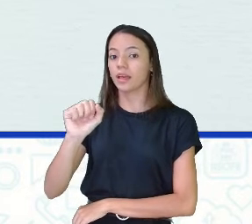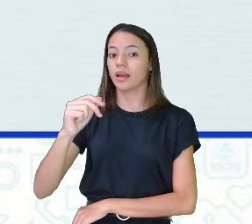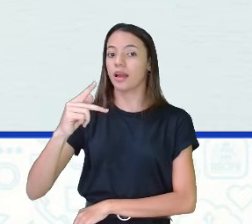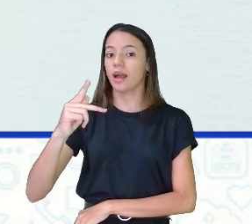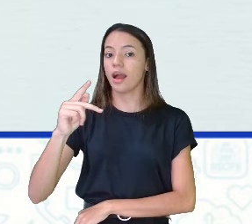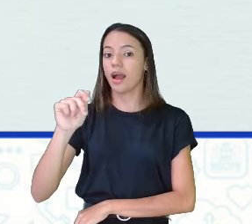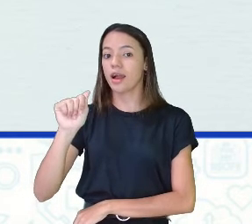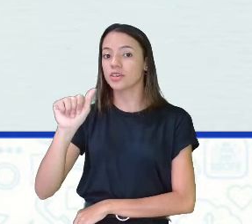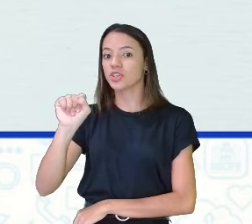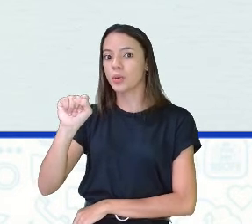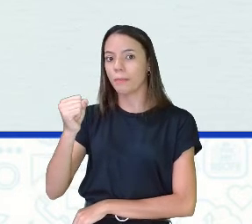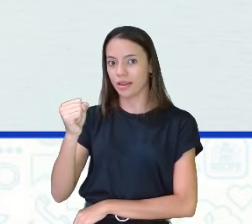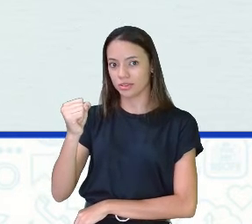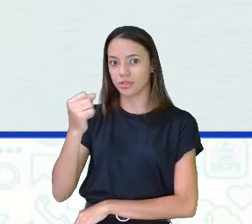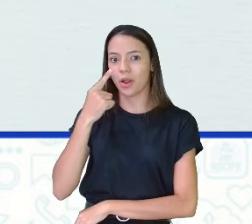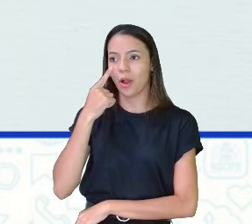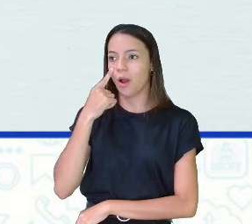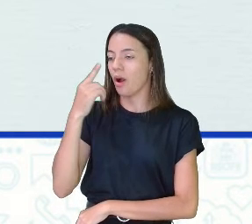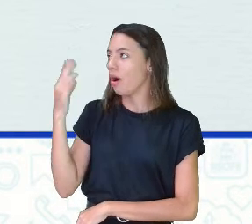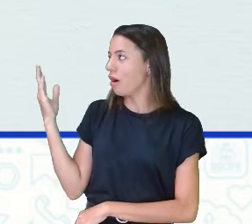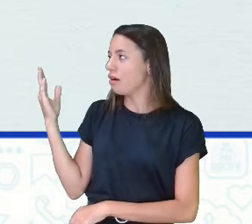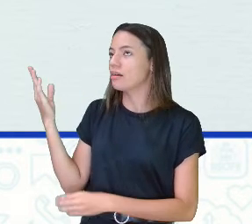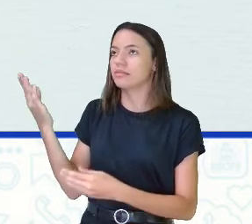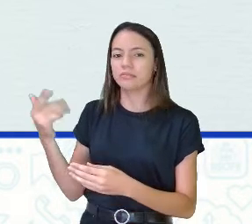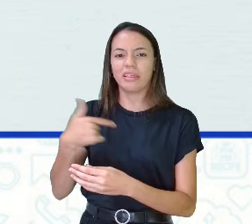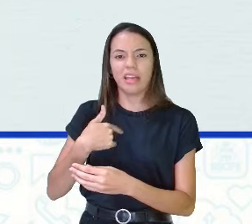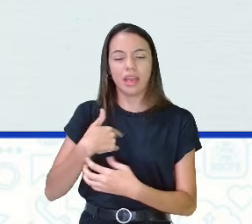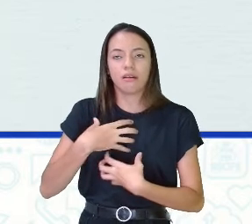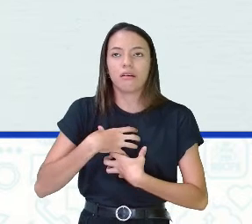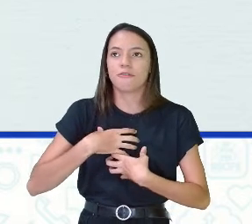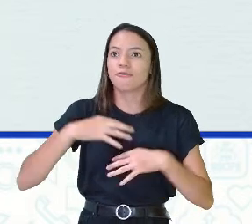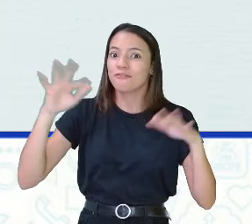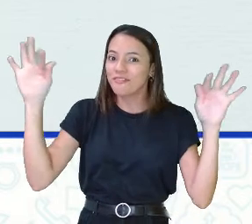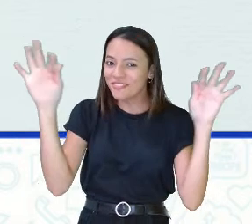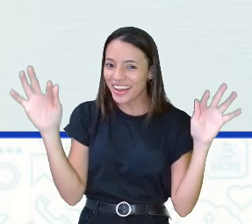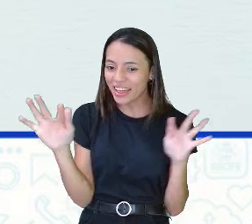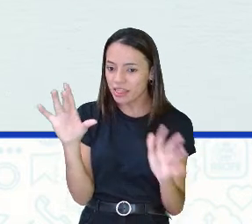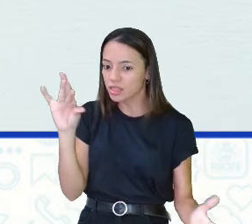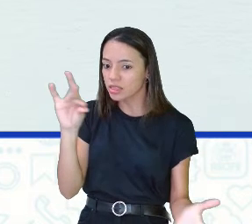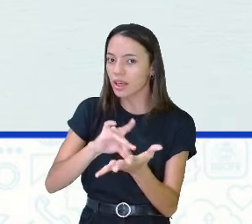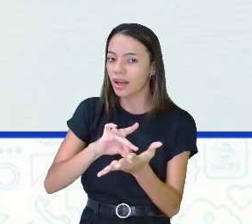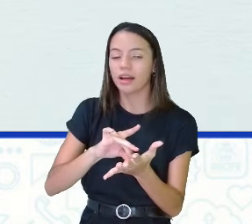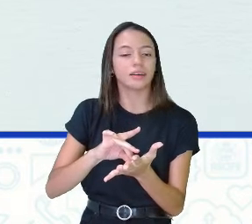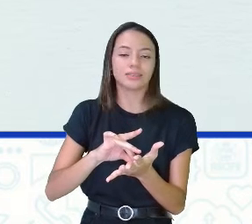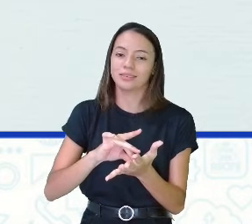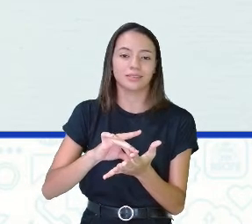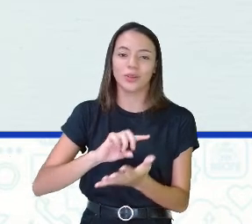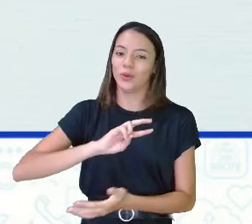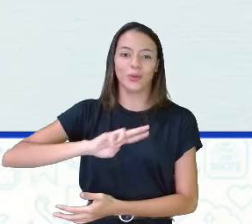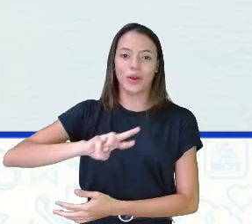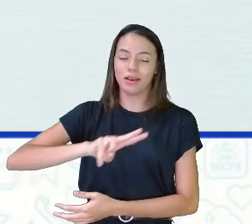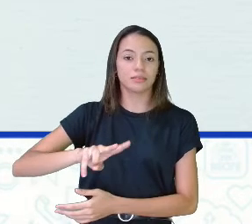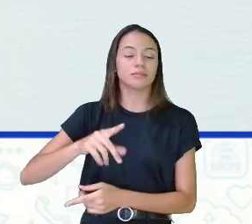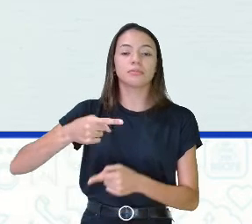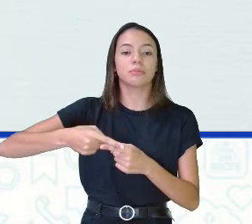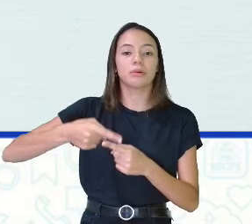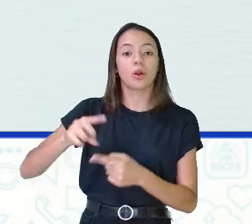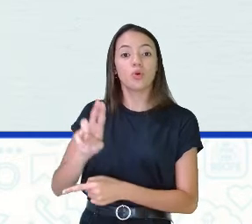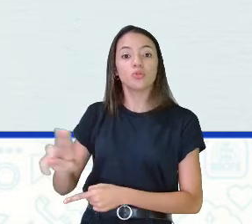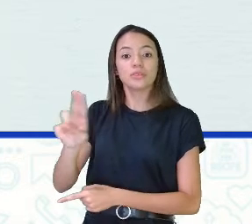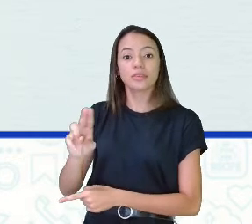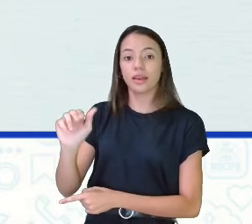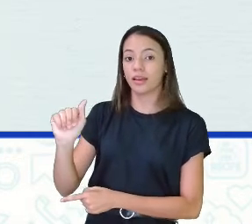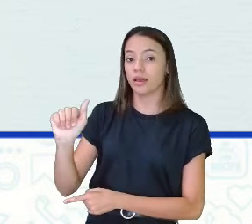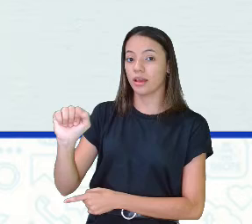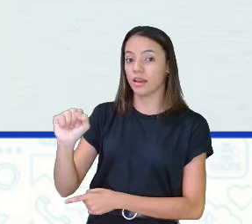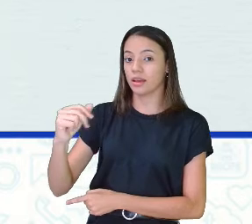não é... Eu não estou usando feliz para dizer que eu estou realmente feliz, mas no sentido irônico, na verdade. É quase